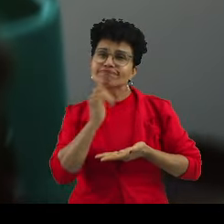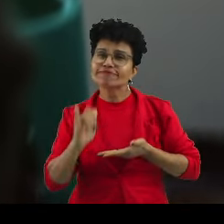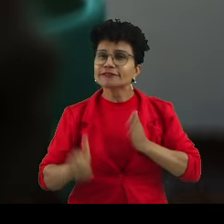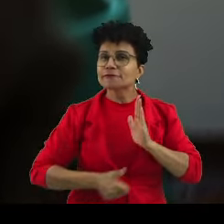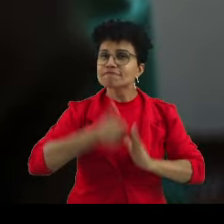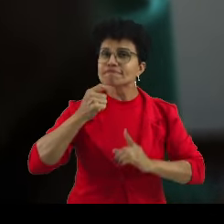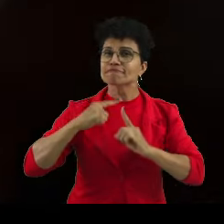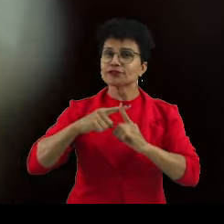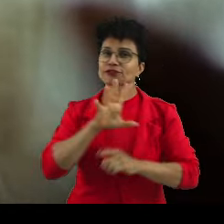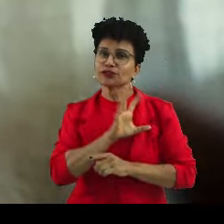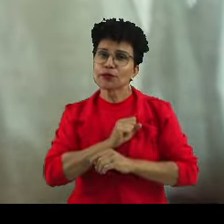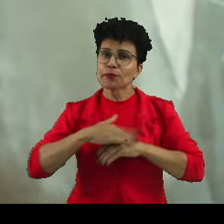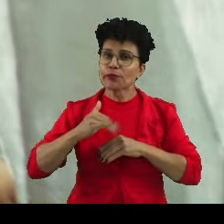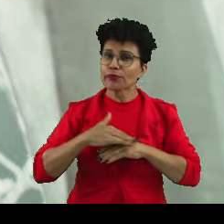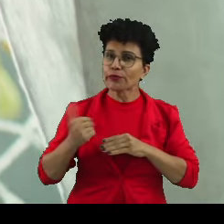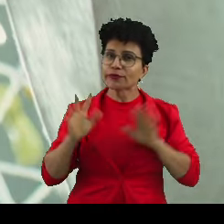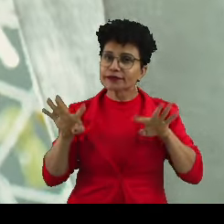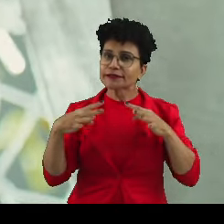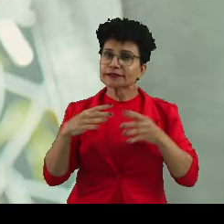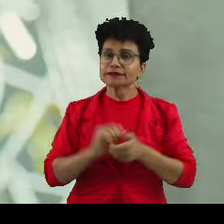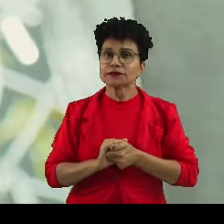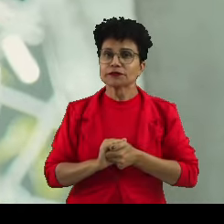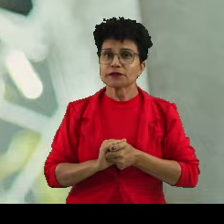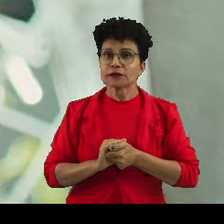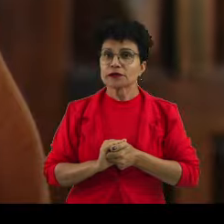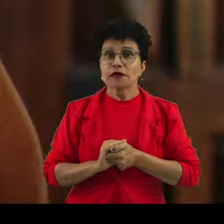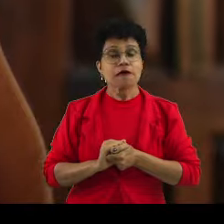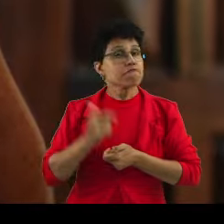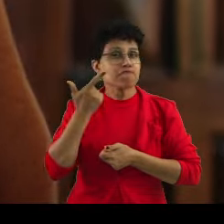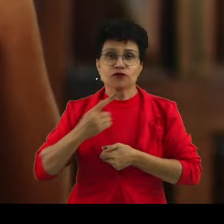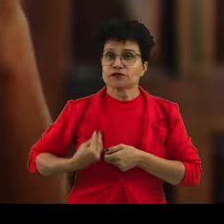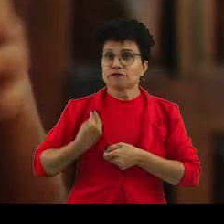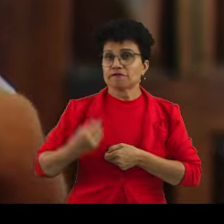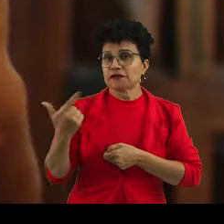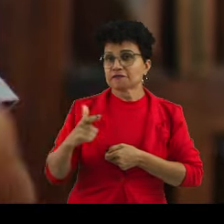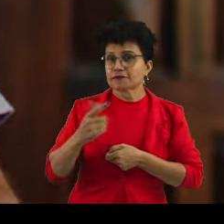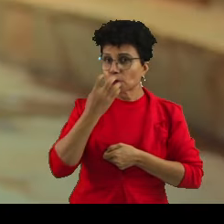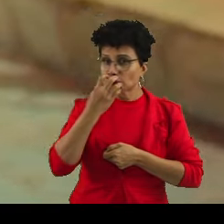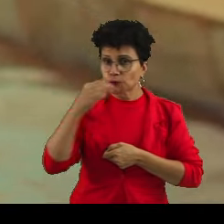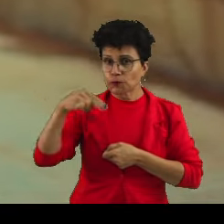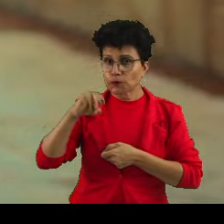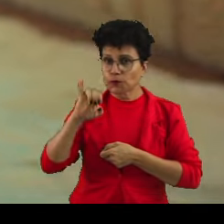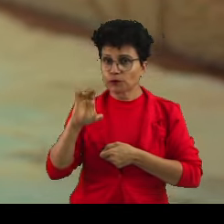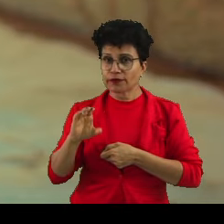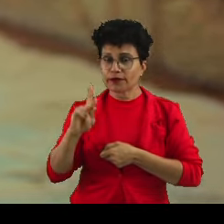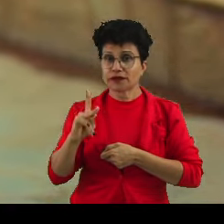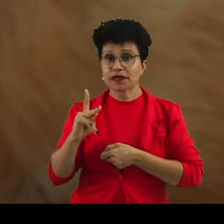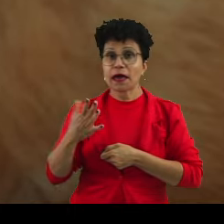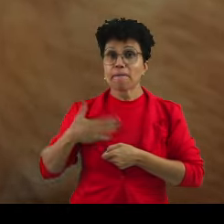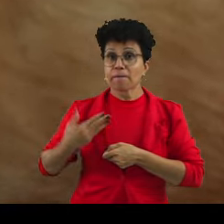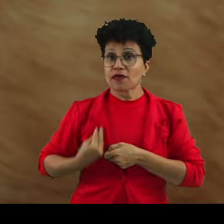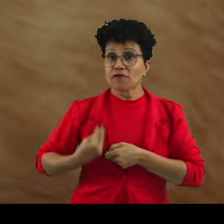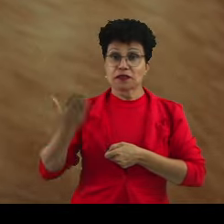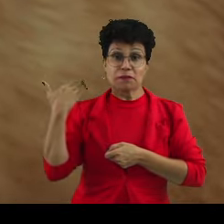essa energia positiva de amor, de carinho, de atenção. Não sei viver mais sem o Nick, né? Eu não sei como que era a